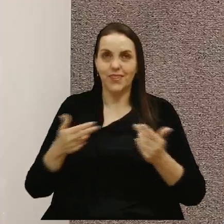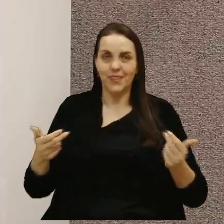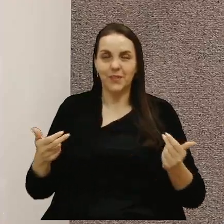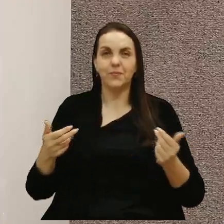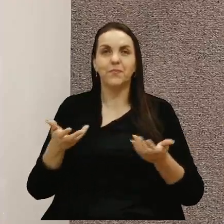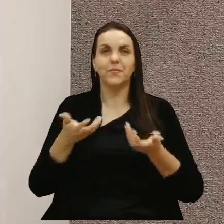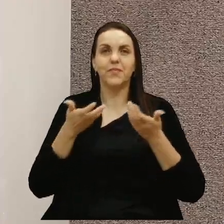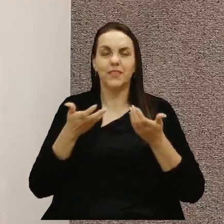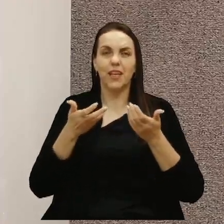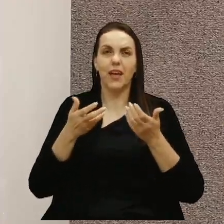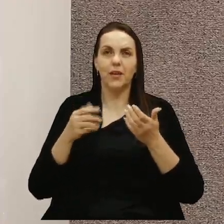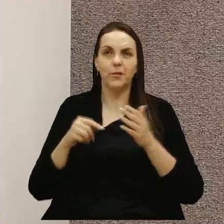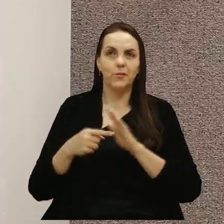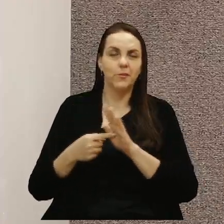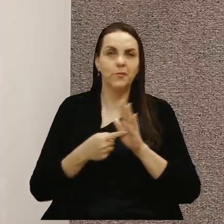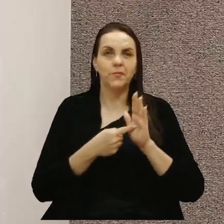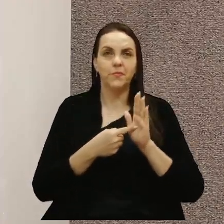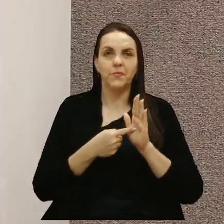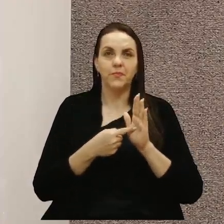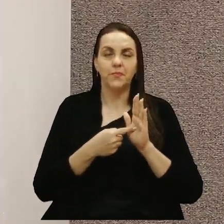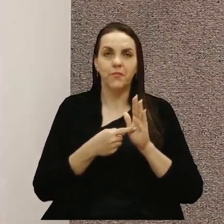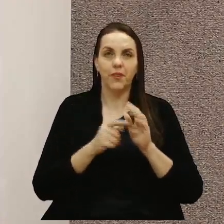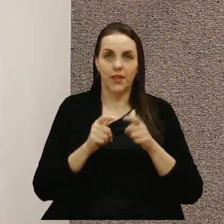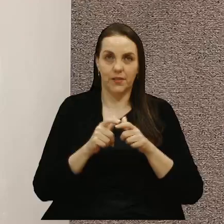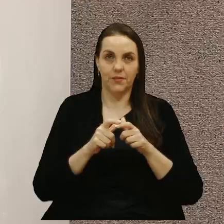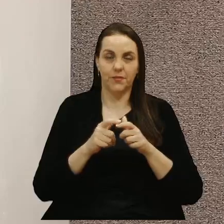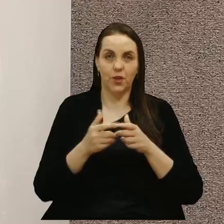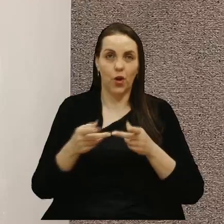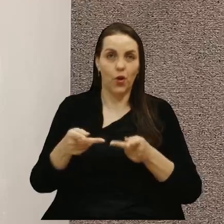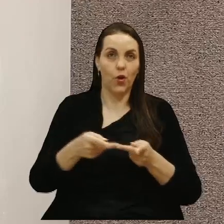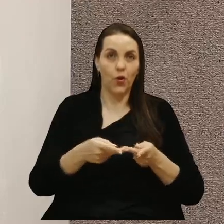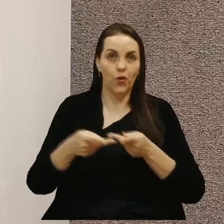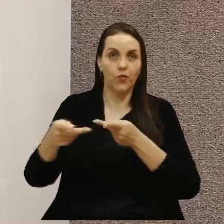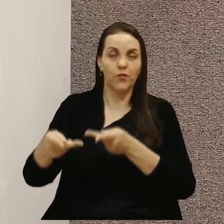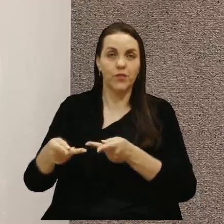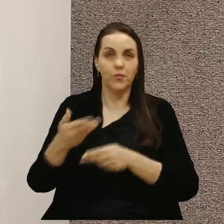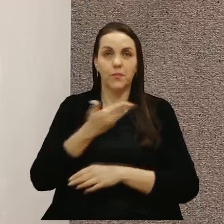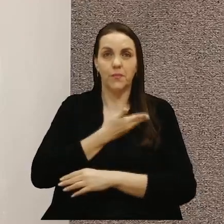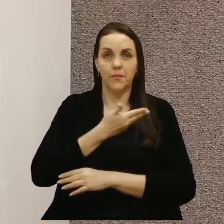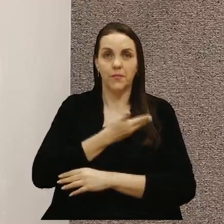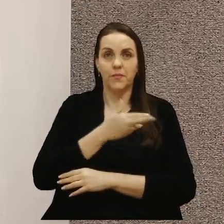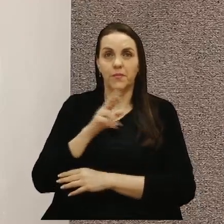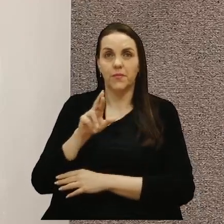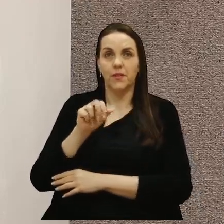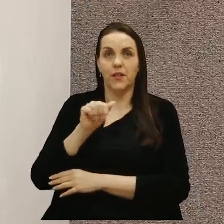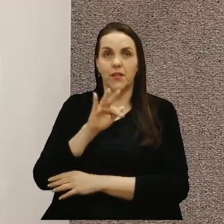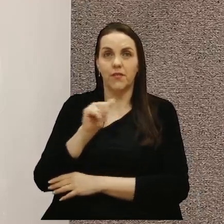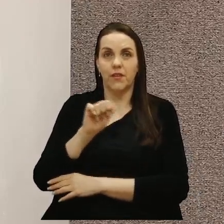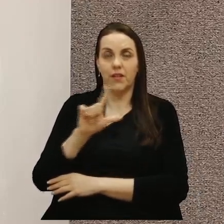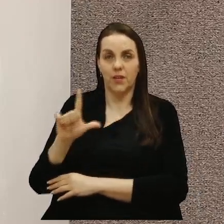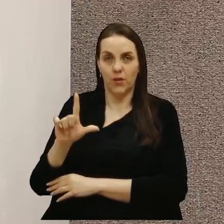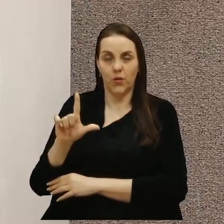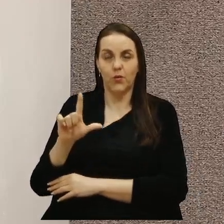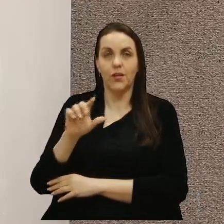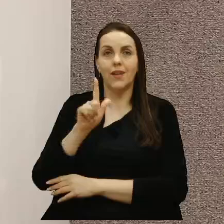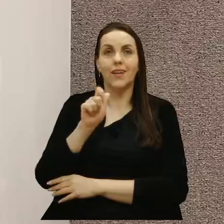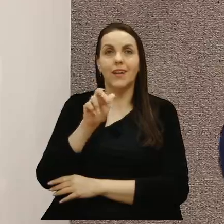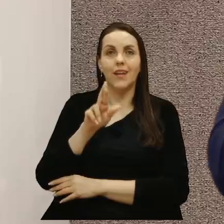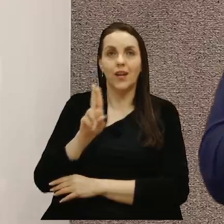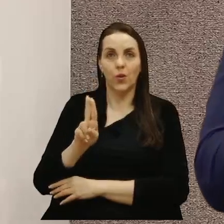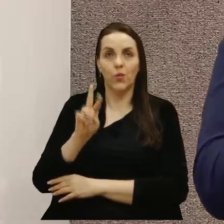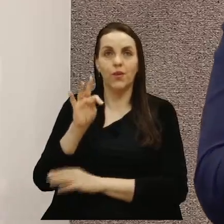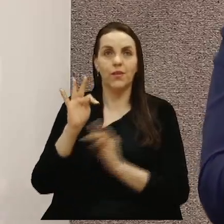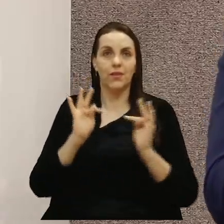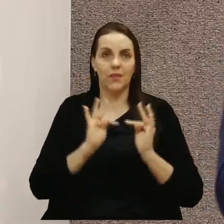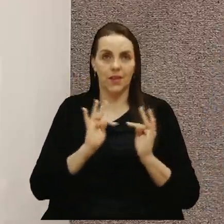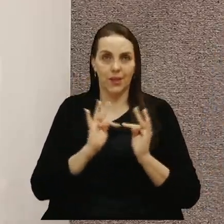um destaque, ampliar um convite do meu amigo Rafael Lisiero, que é o sócio proprietário da Grau Técnico. Eles estão com uma ação muito